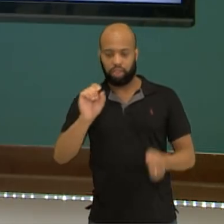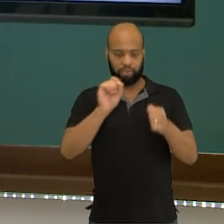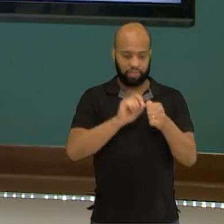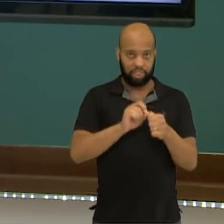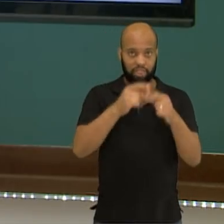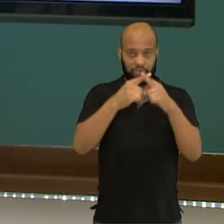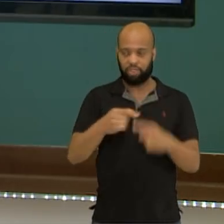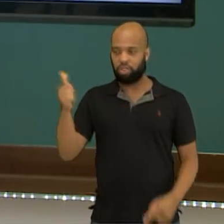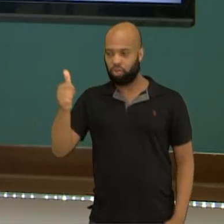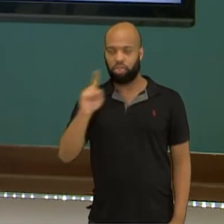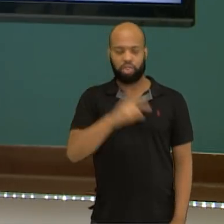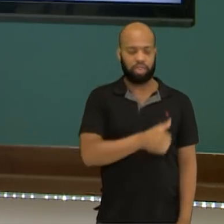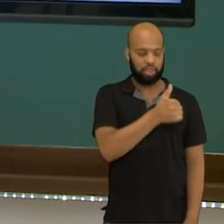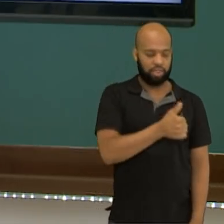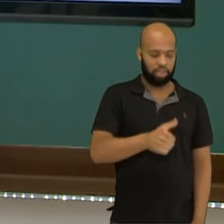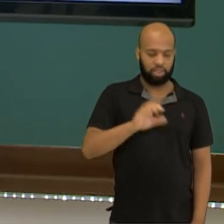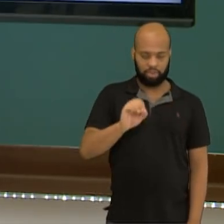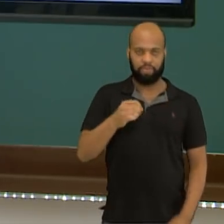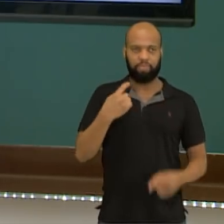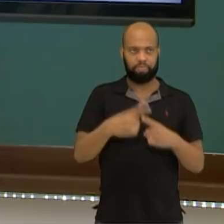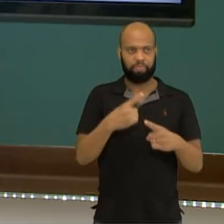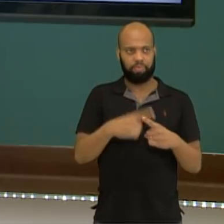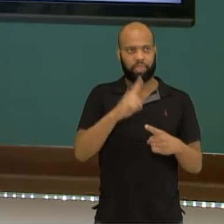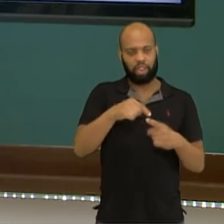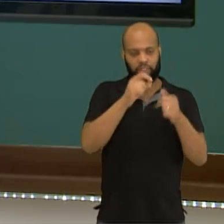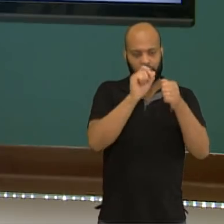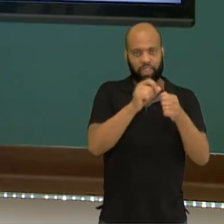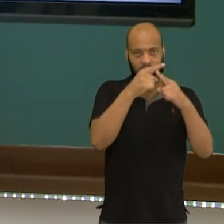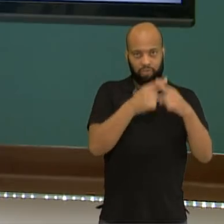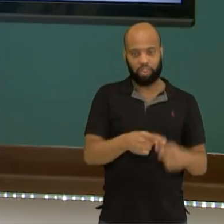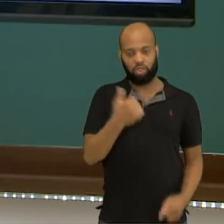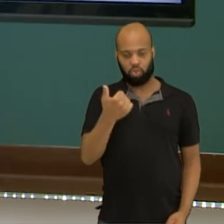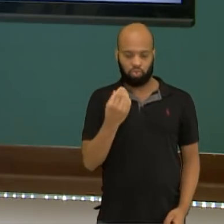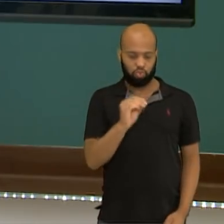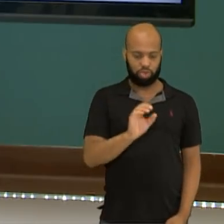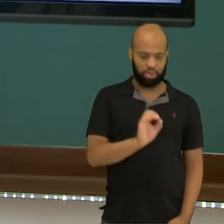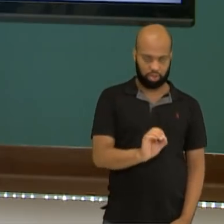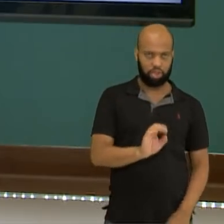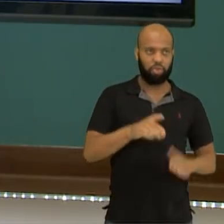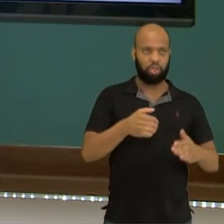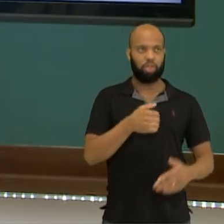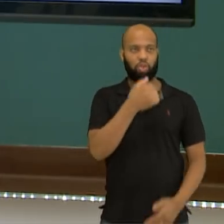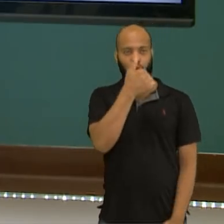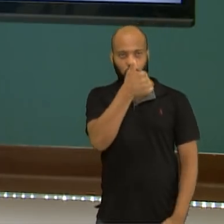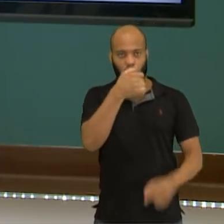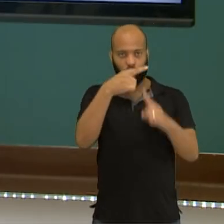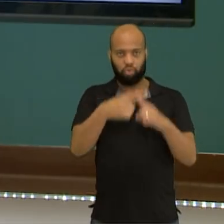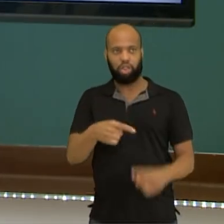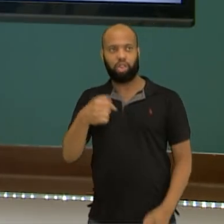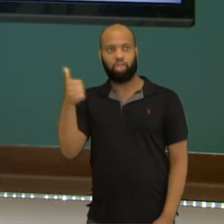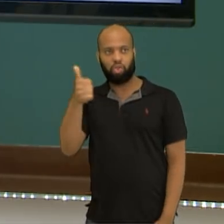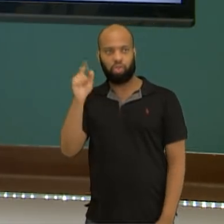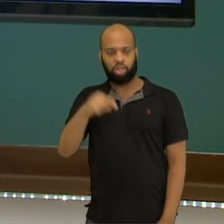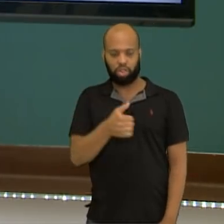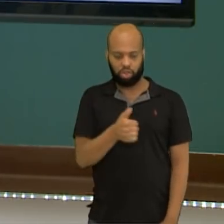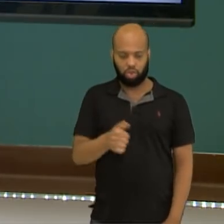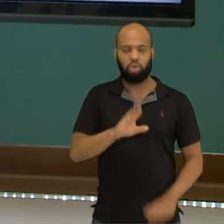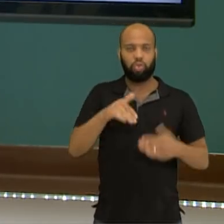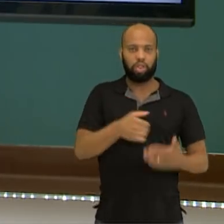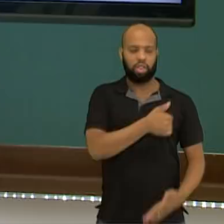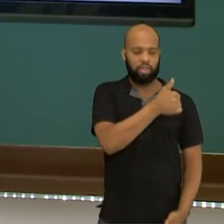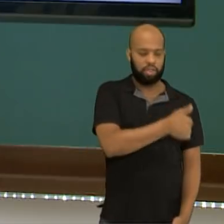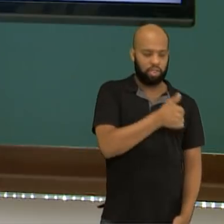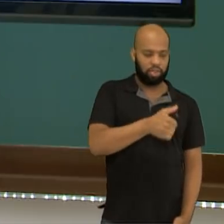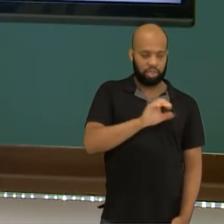é o 110, porque é como se fosse vezes 1, põe o 0 no final. 1 vezes 11 dá 11, 110 mais 11,